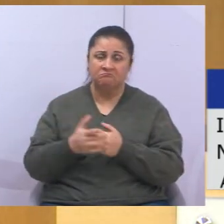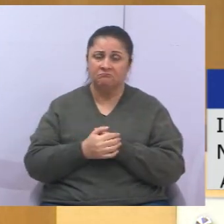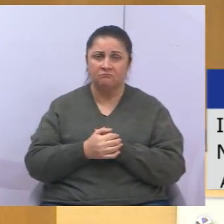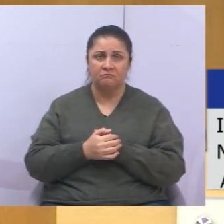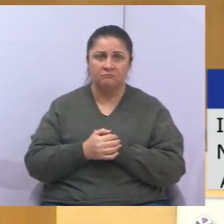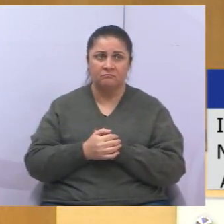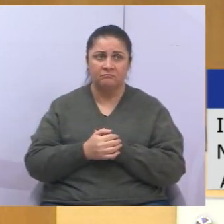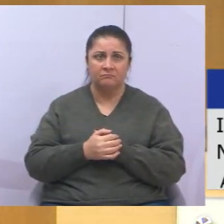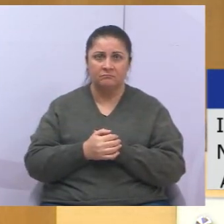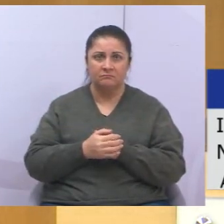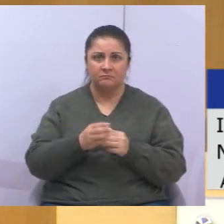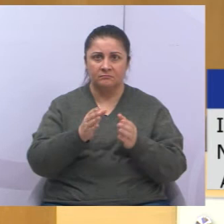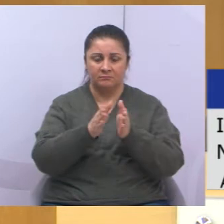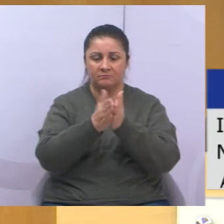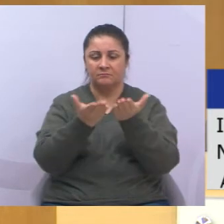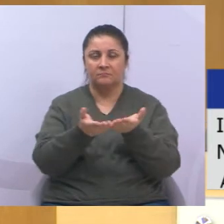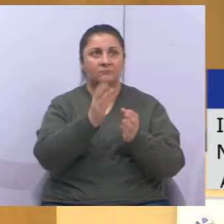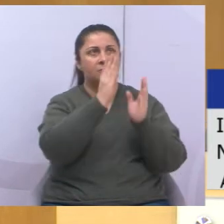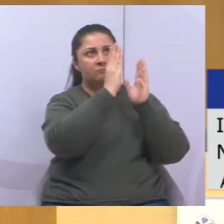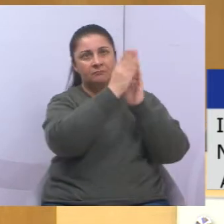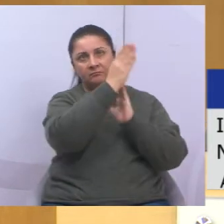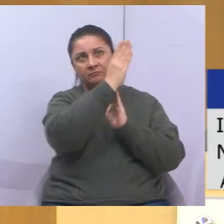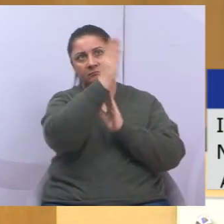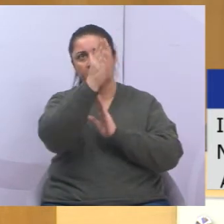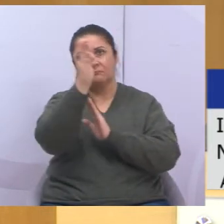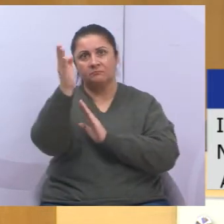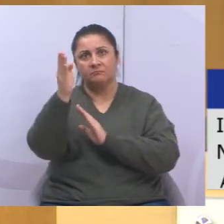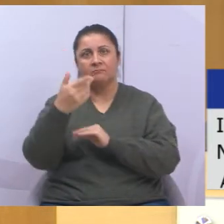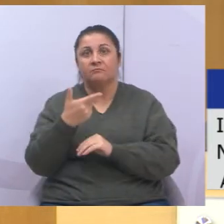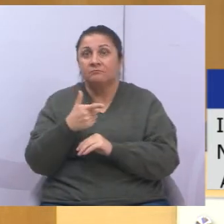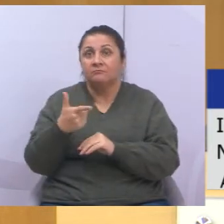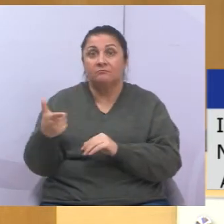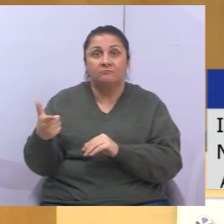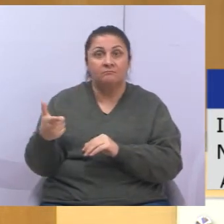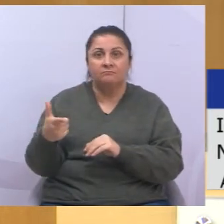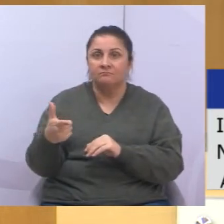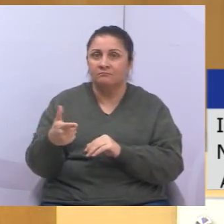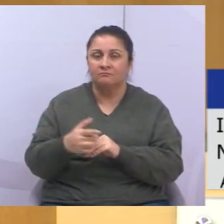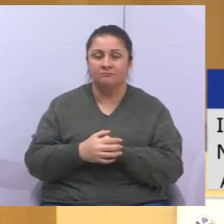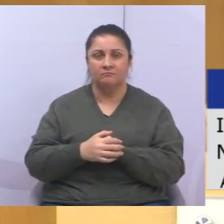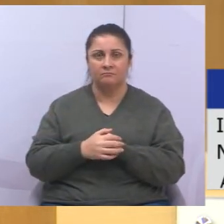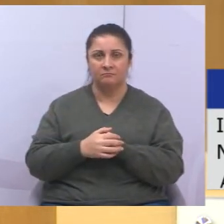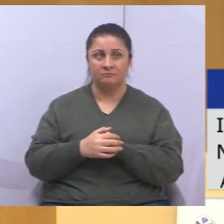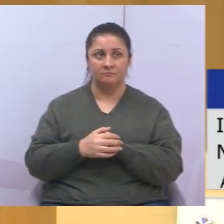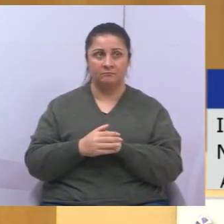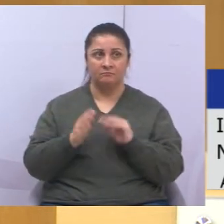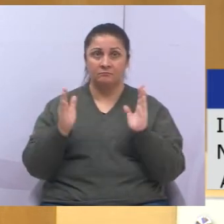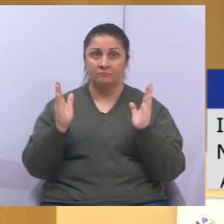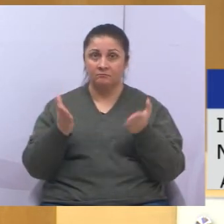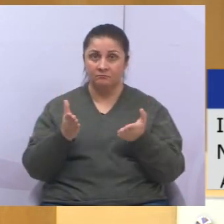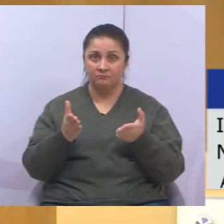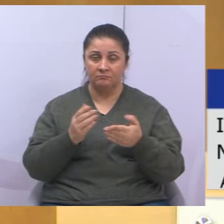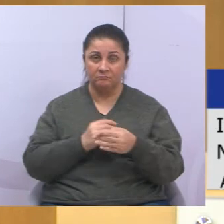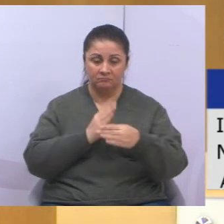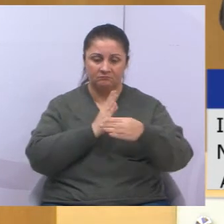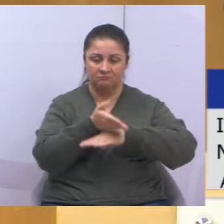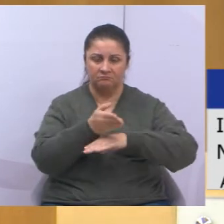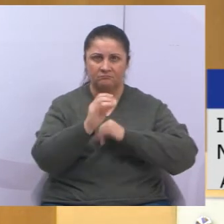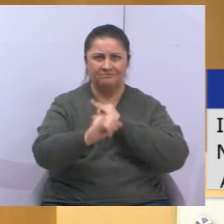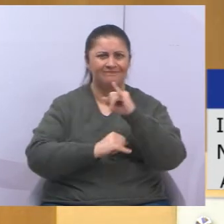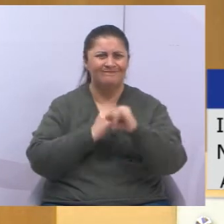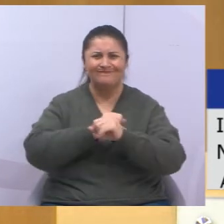A biblioteca muitas vezes não fornecia o que as crianças precisavam. E hoje, quando você abre a internet, tem